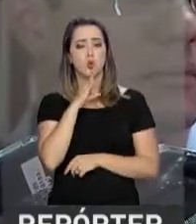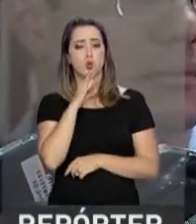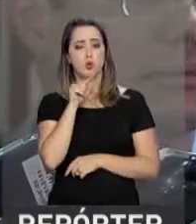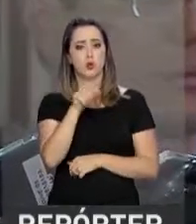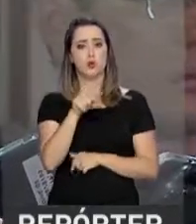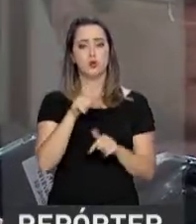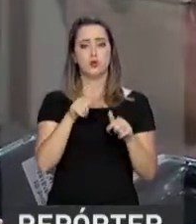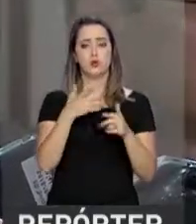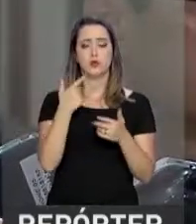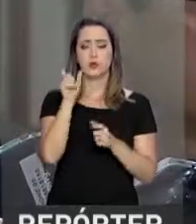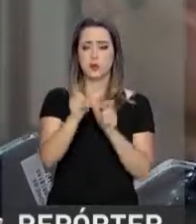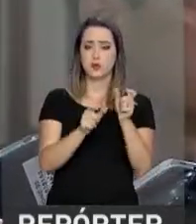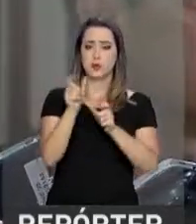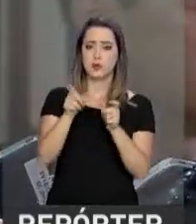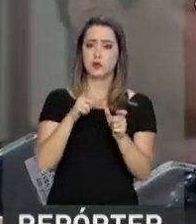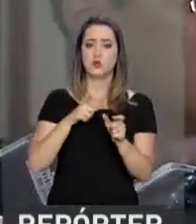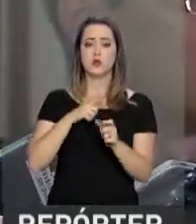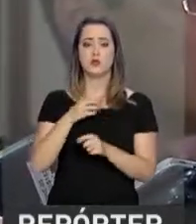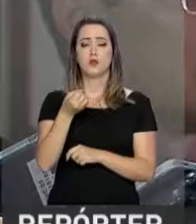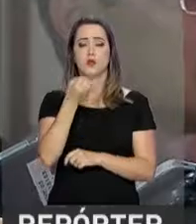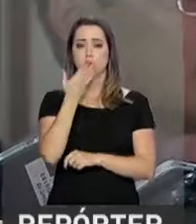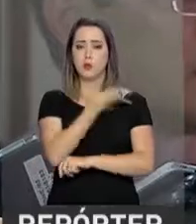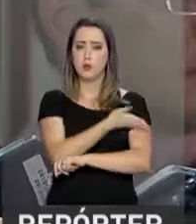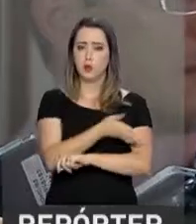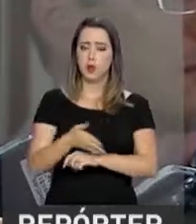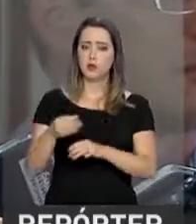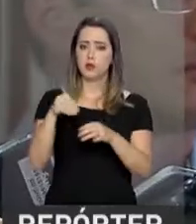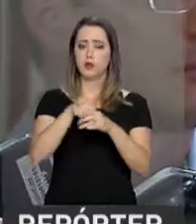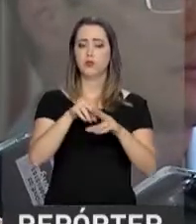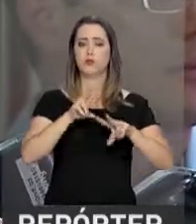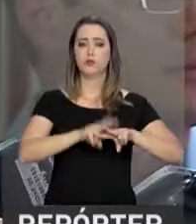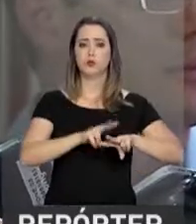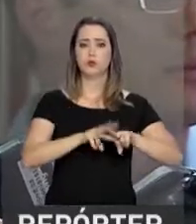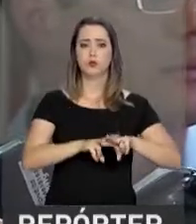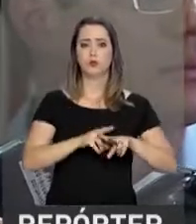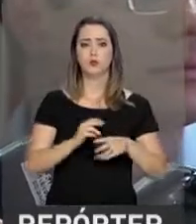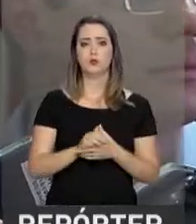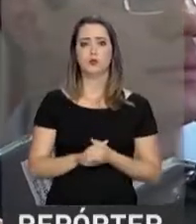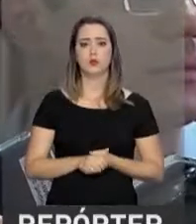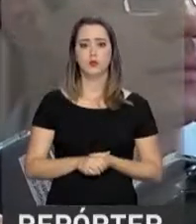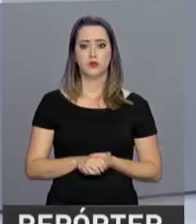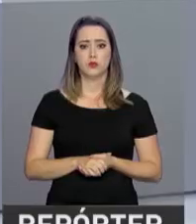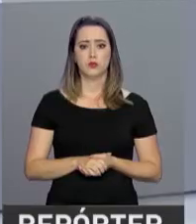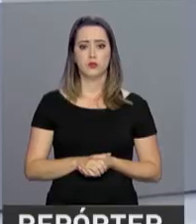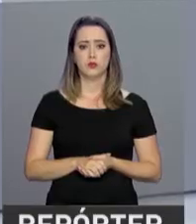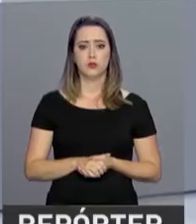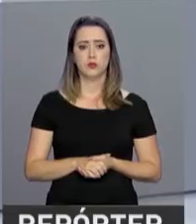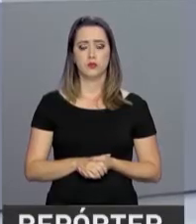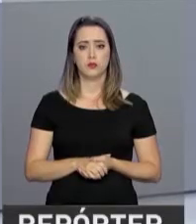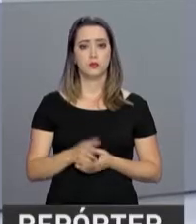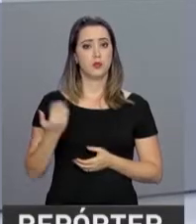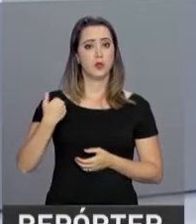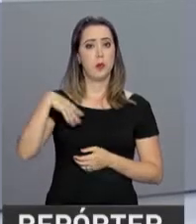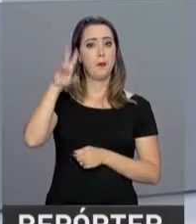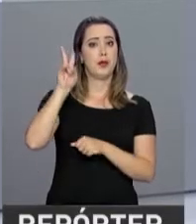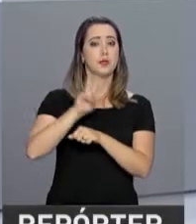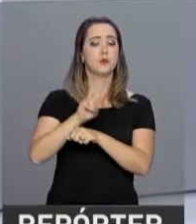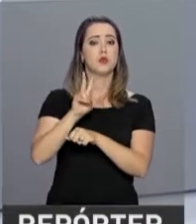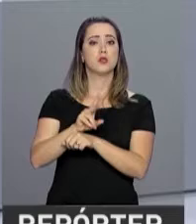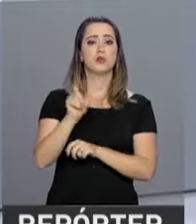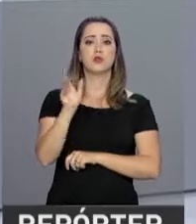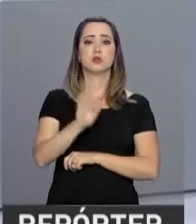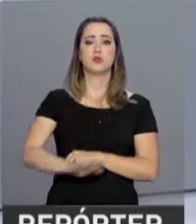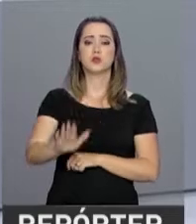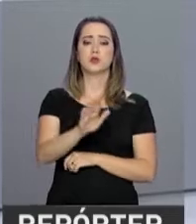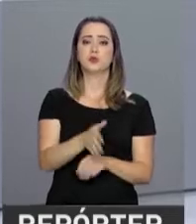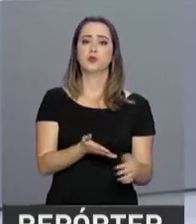daqueles e daquelas que tiveram bom comportamento durante o seu período de cumprimento de pena mais proteção para as crianças